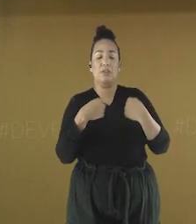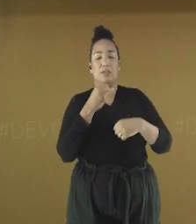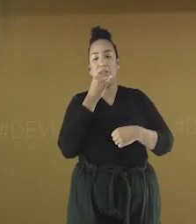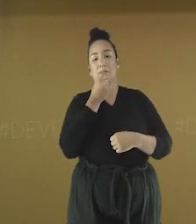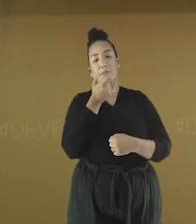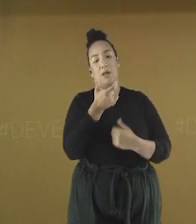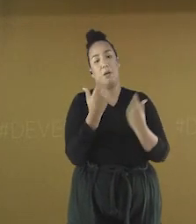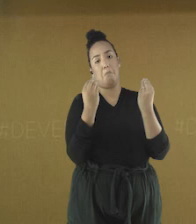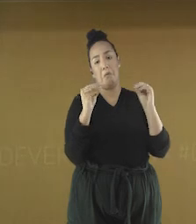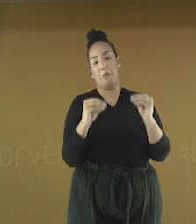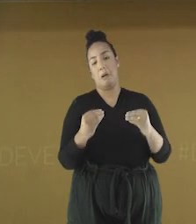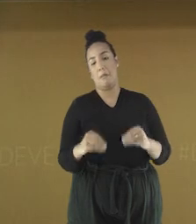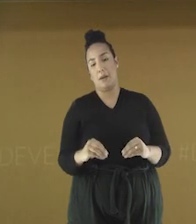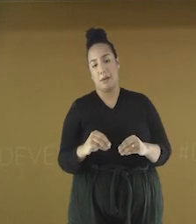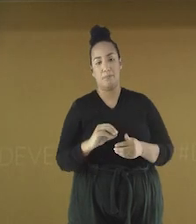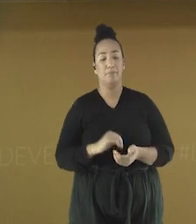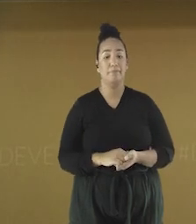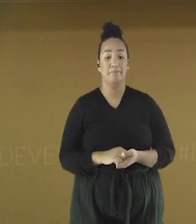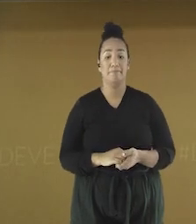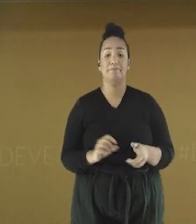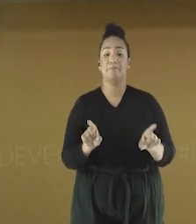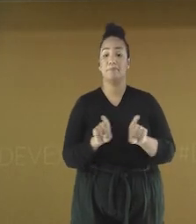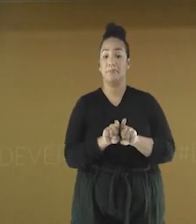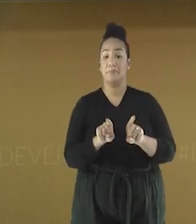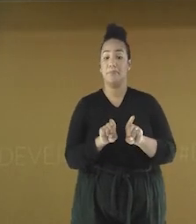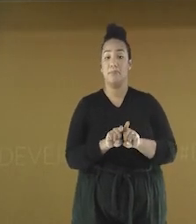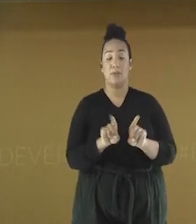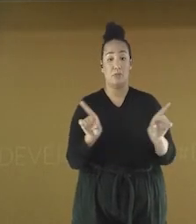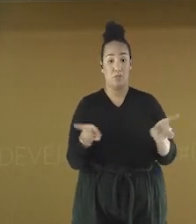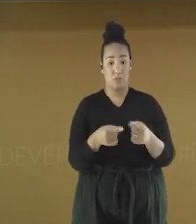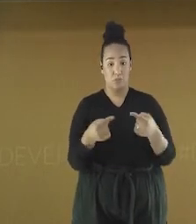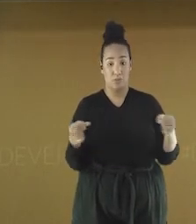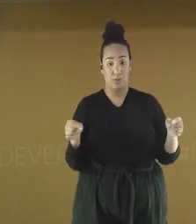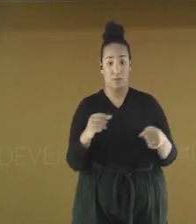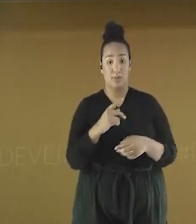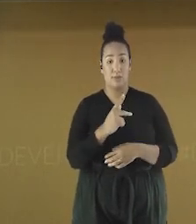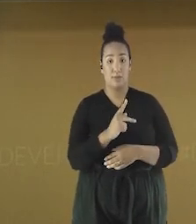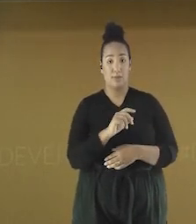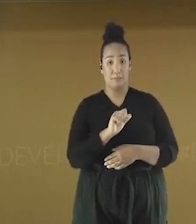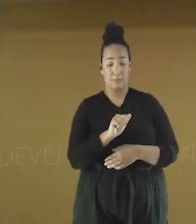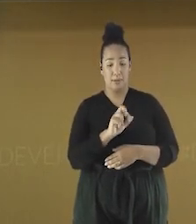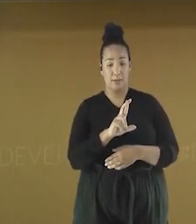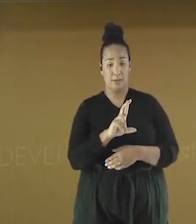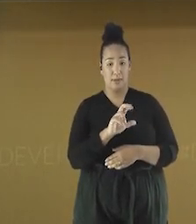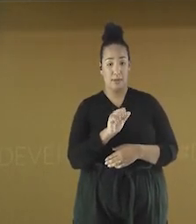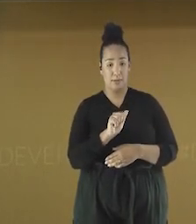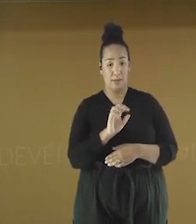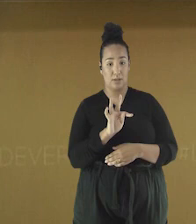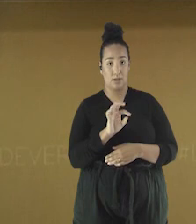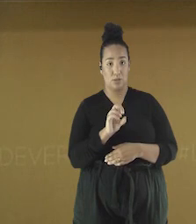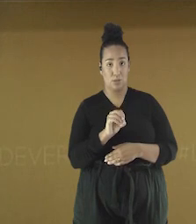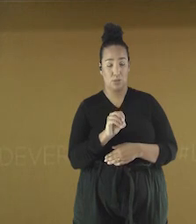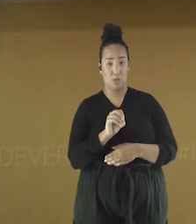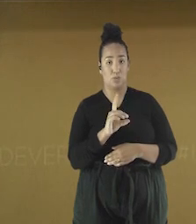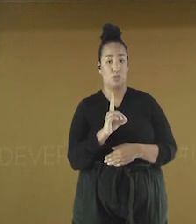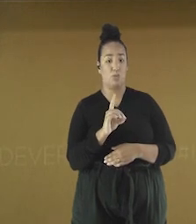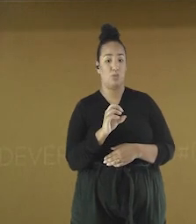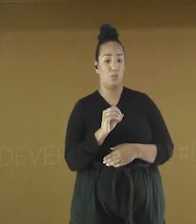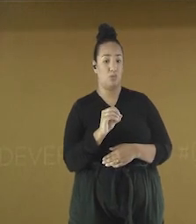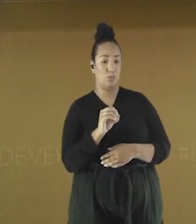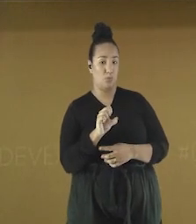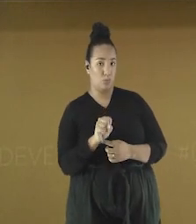necessidade de colocar mais palavras. E, por fim, na música Para Todos, também do Chico Buarque, temos a presença